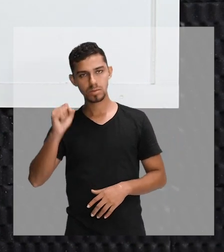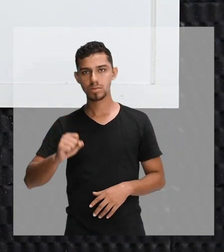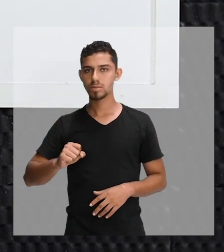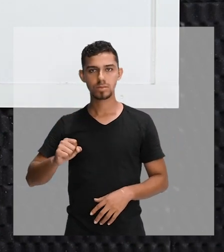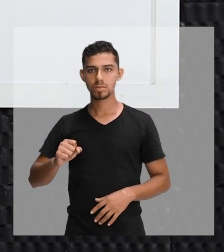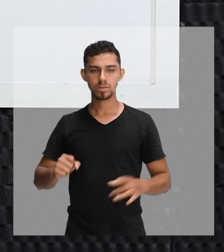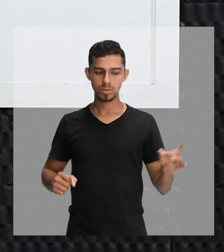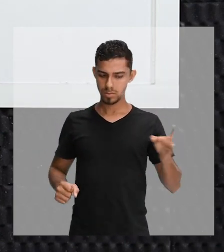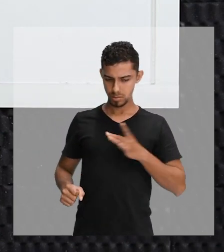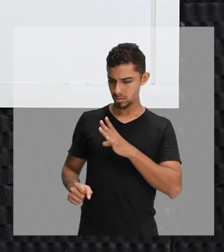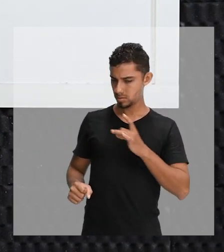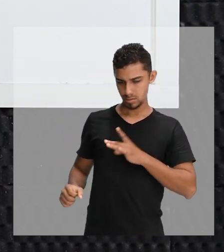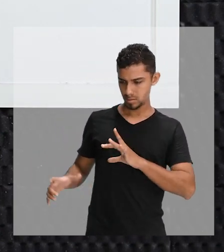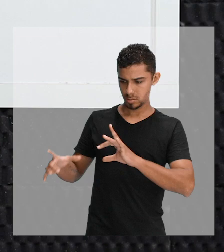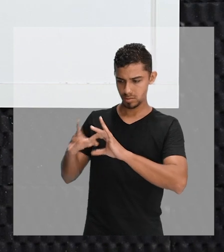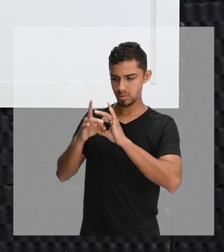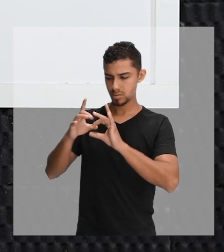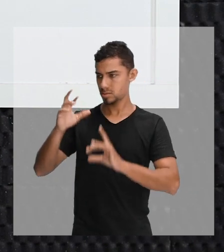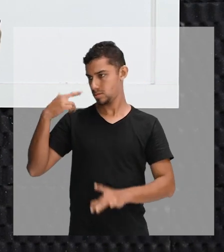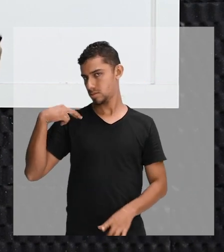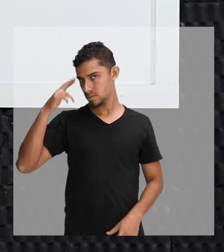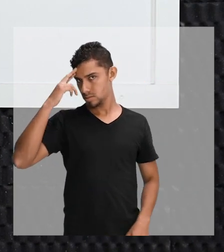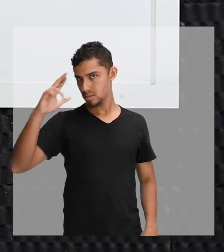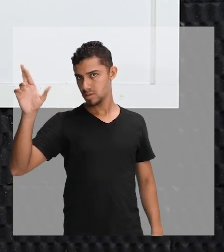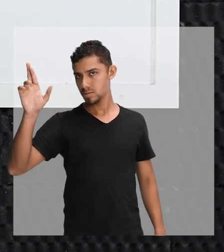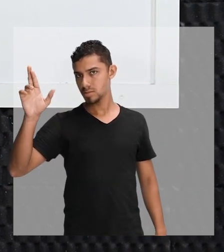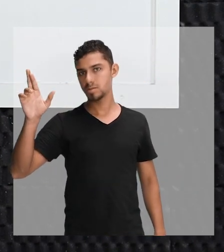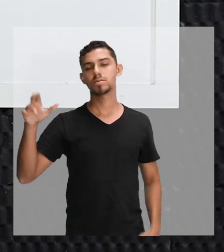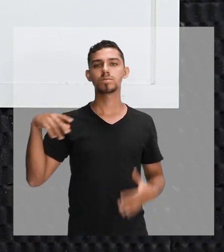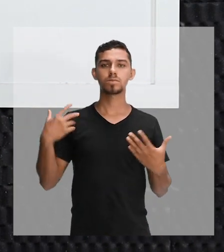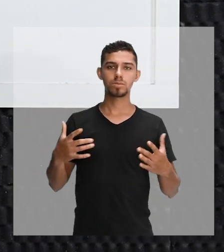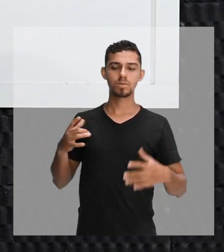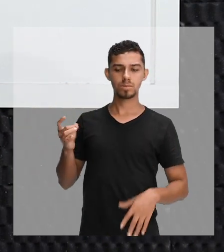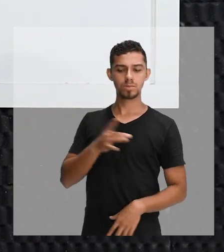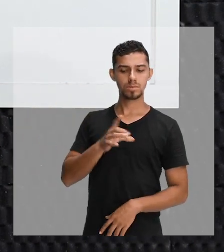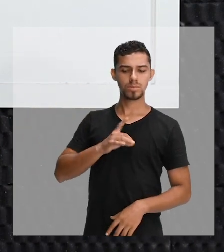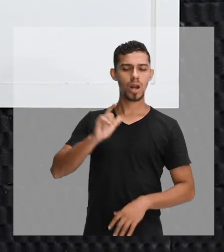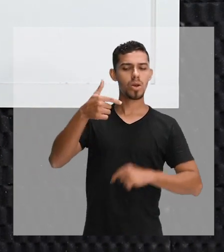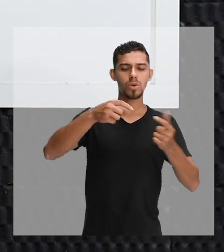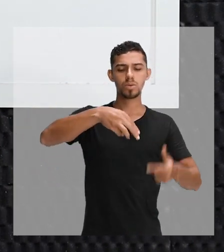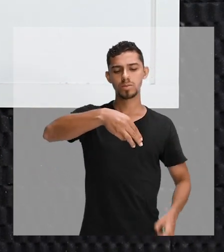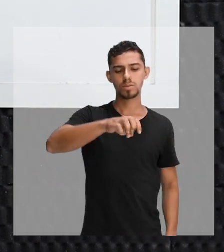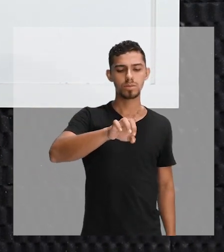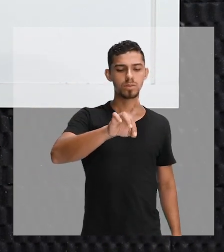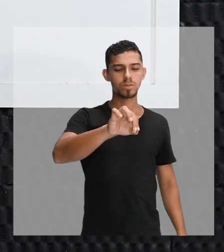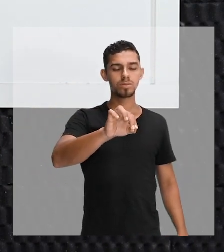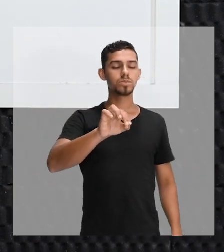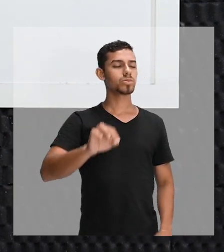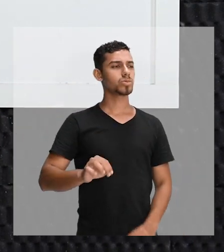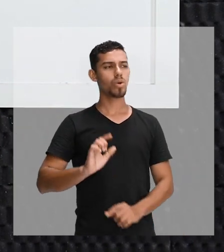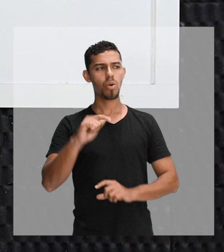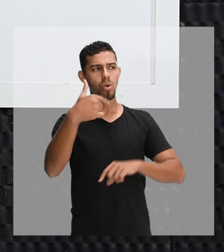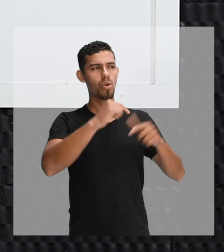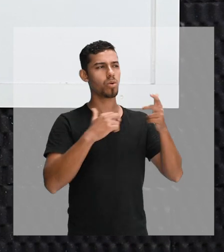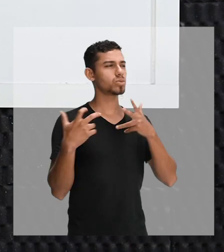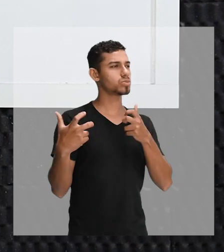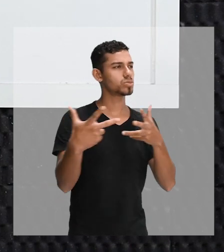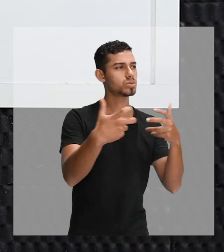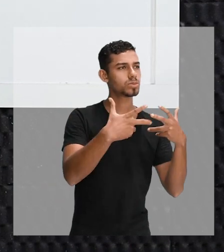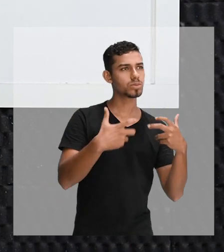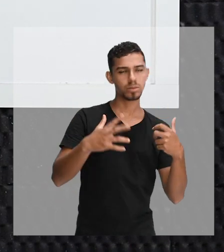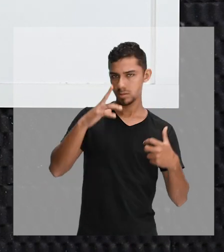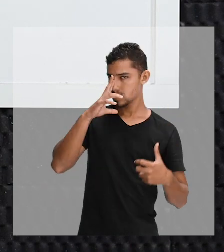medo associado à religião. Será um outro medo, uma outra persuasão, principalmente associada